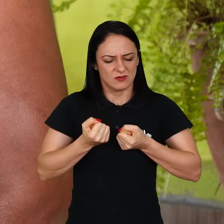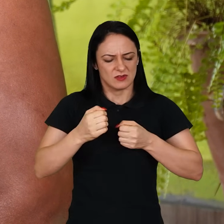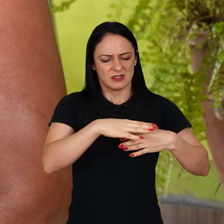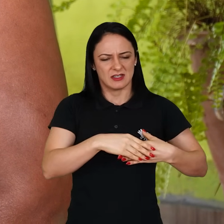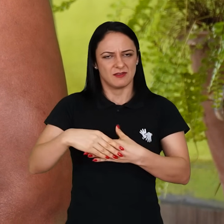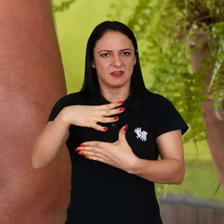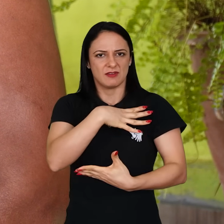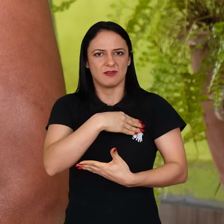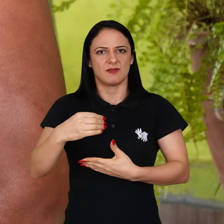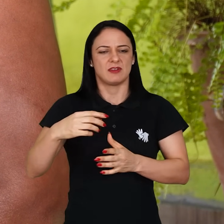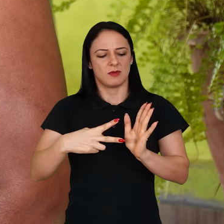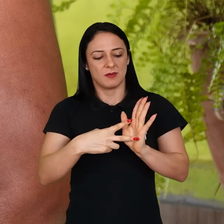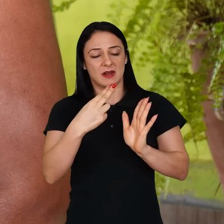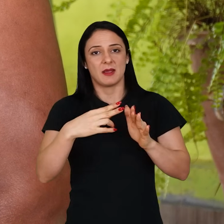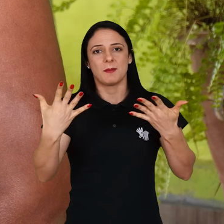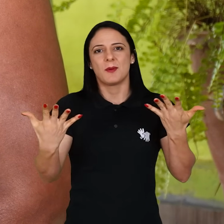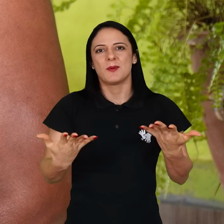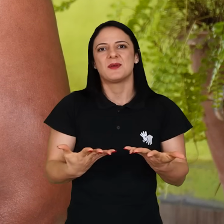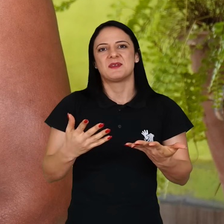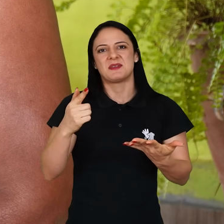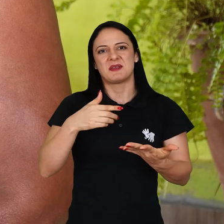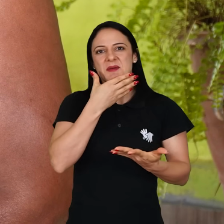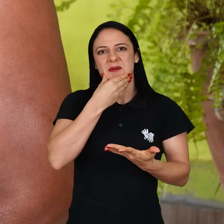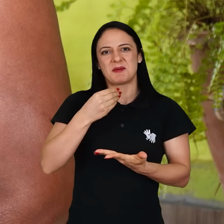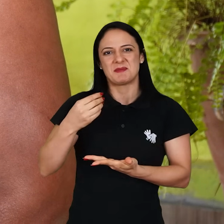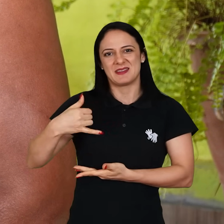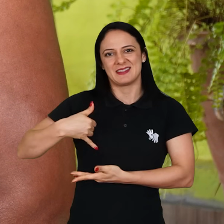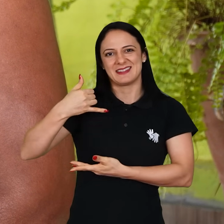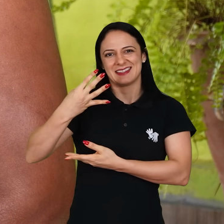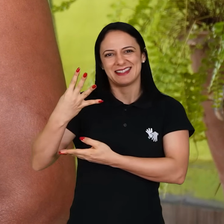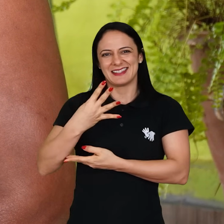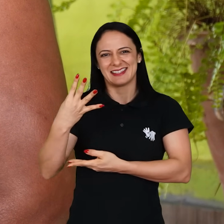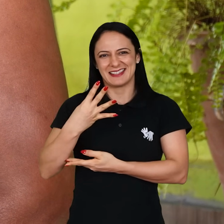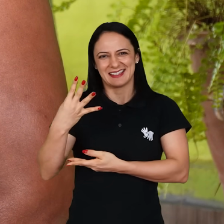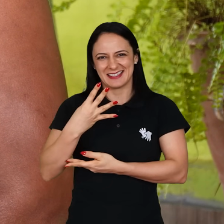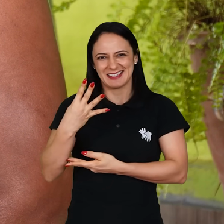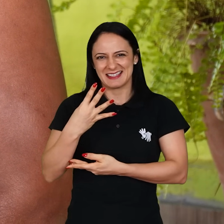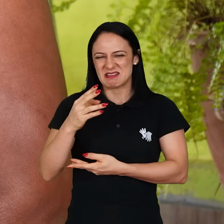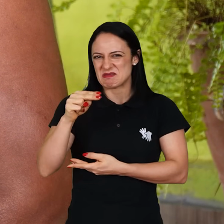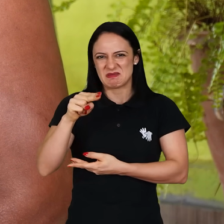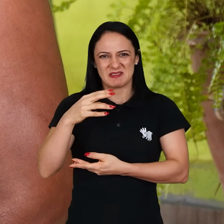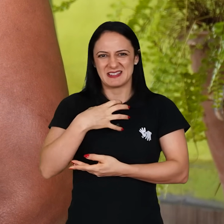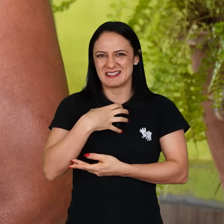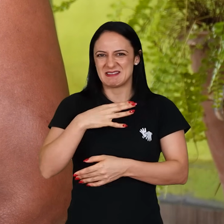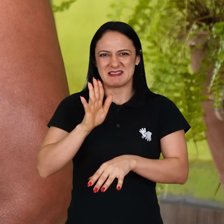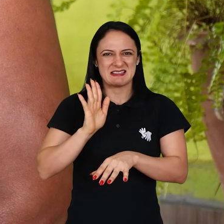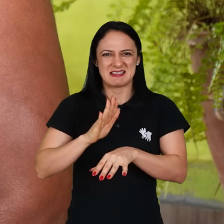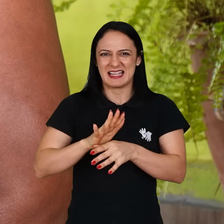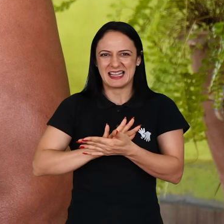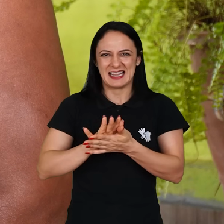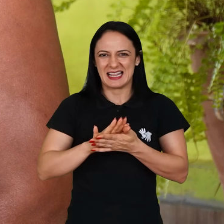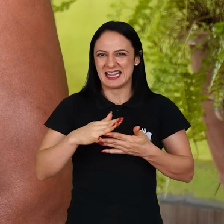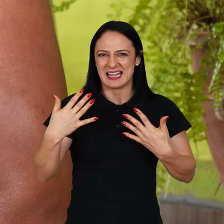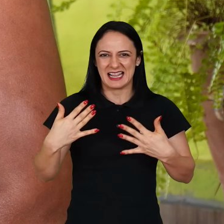filho para operar. E ele hoje é um homem de 44 anos, graças a Deus, nunca sentiu mais nada da operação.